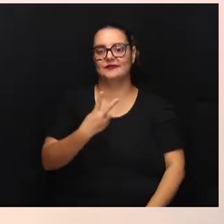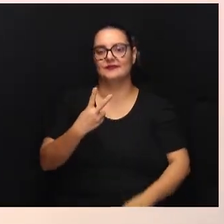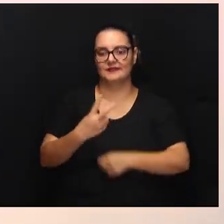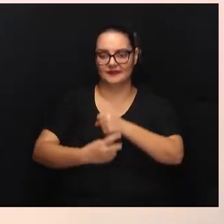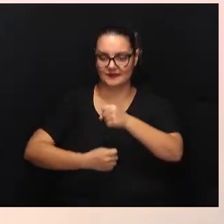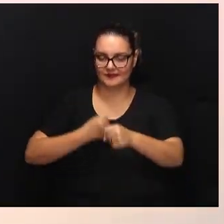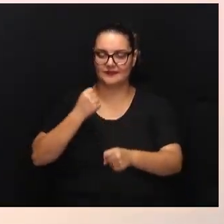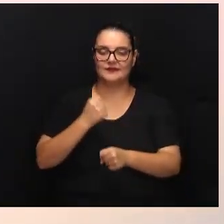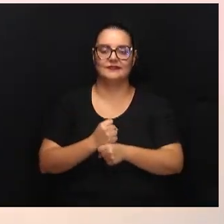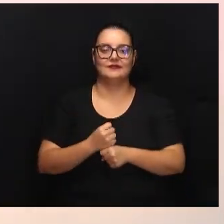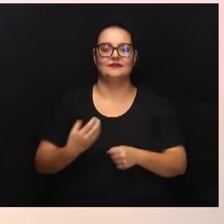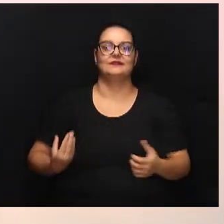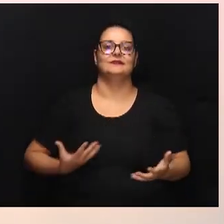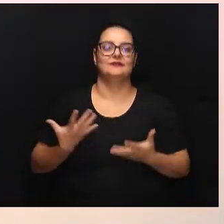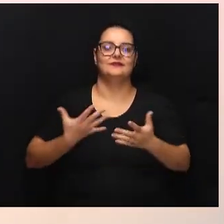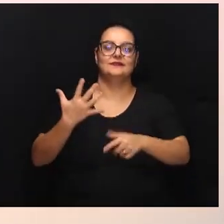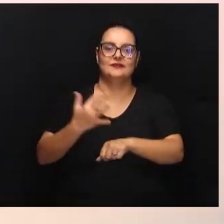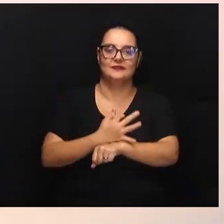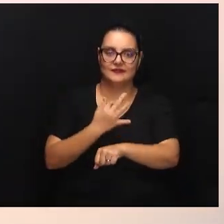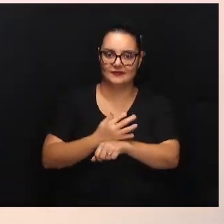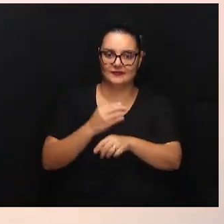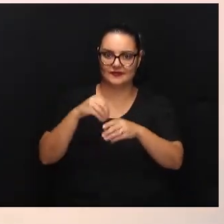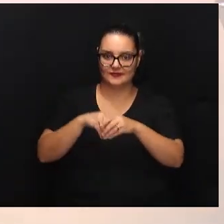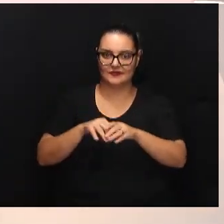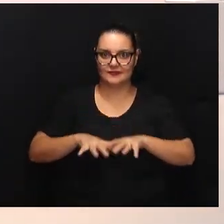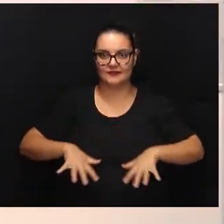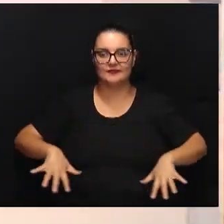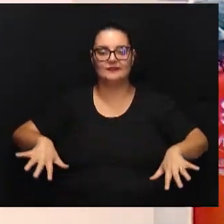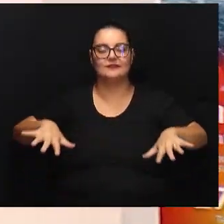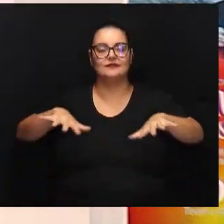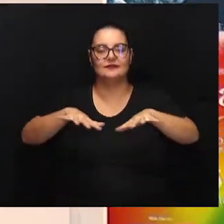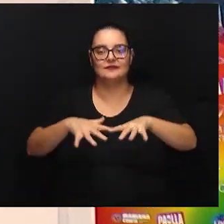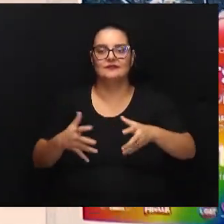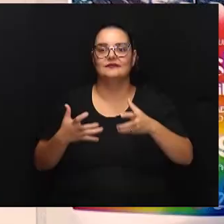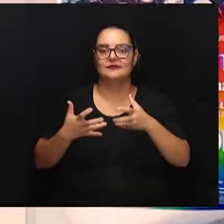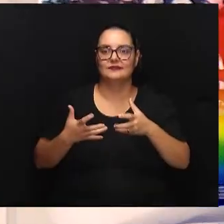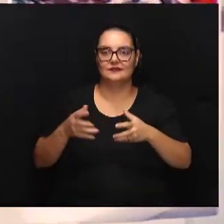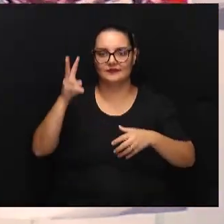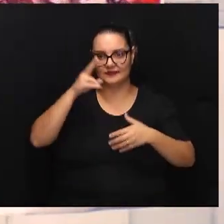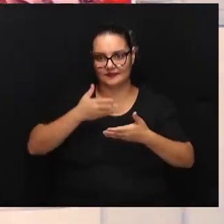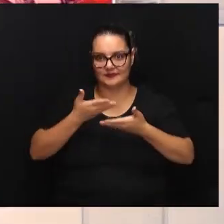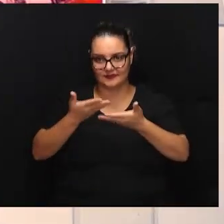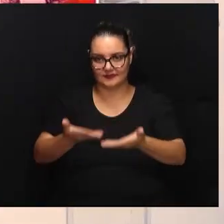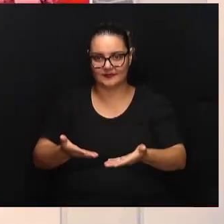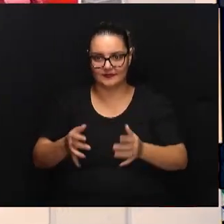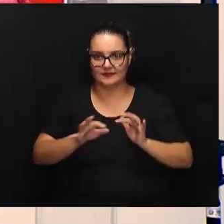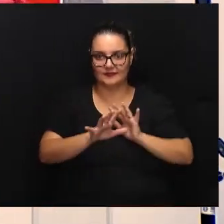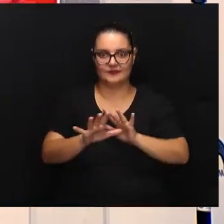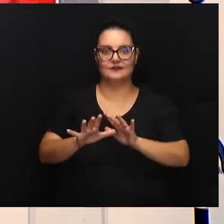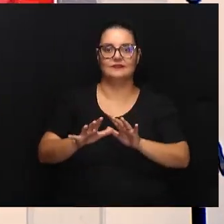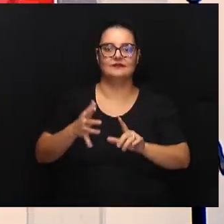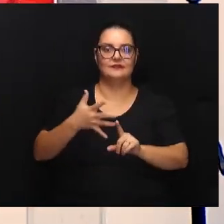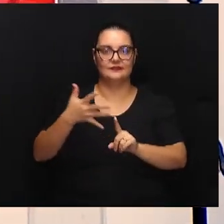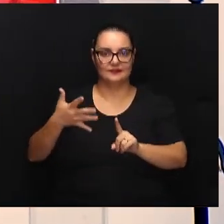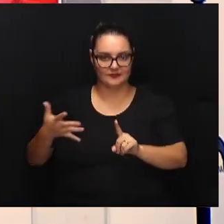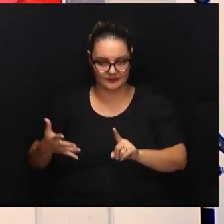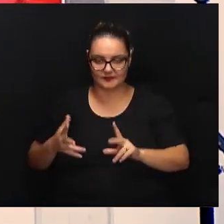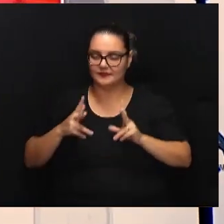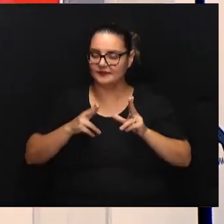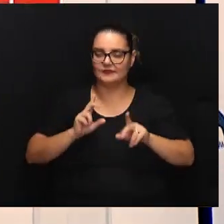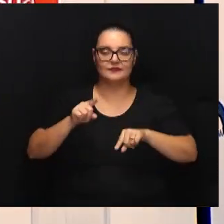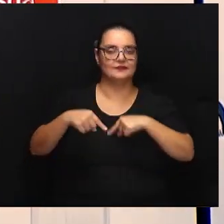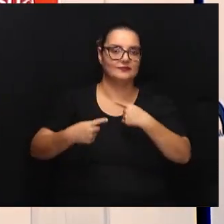desse território. Gostaria de trazer aqui para vocês que a Parada LGBT de Campinas, assim como todas as outras, é um grande marco, porque nos